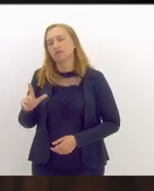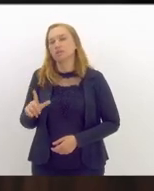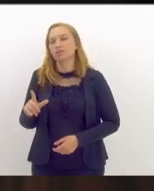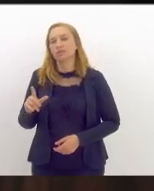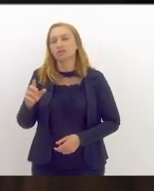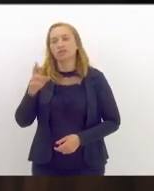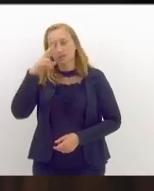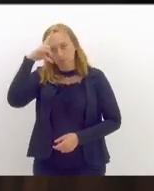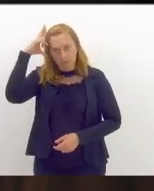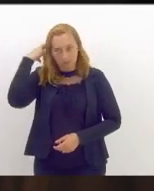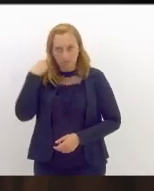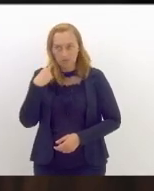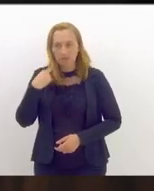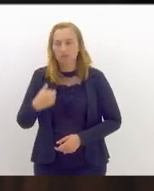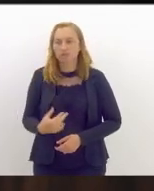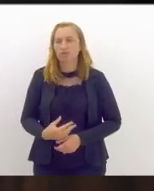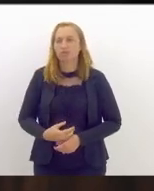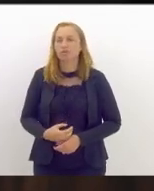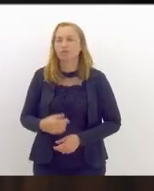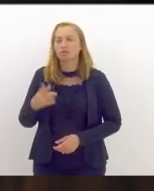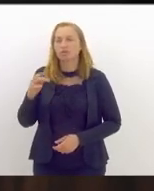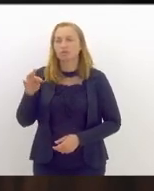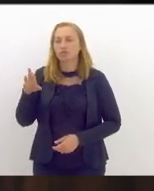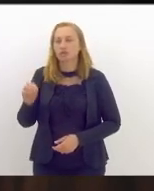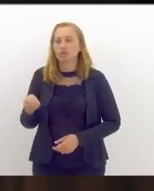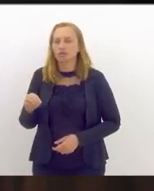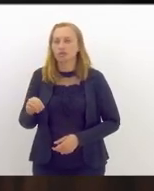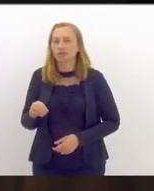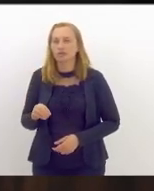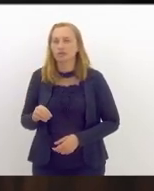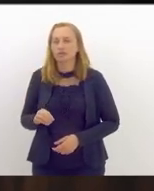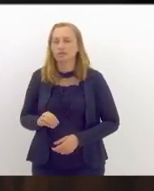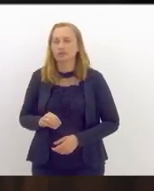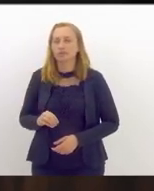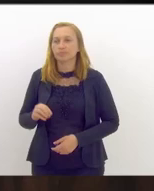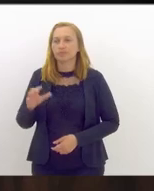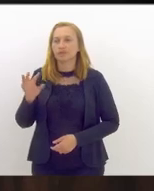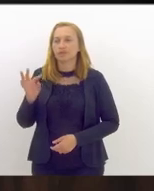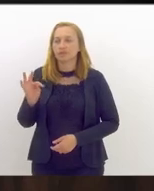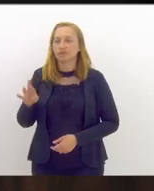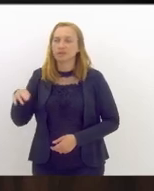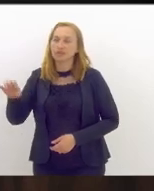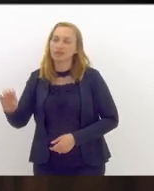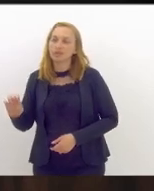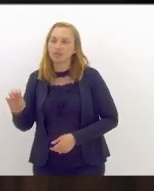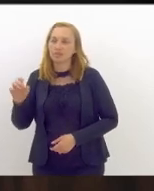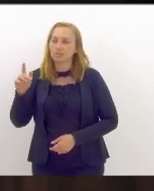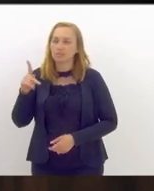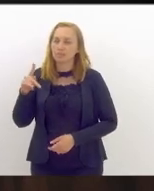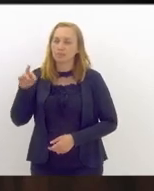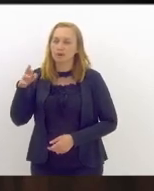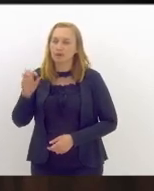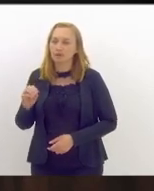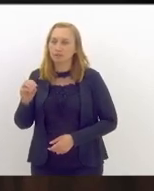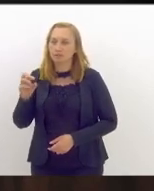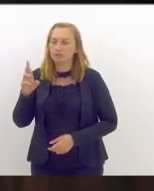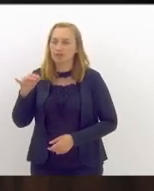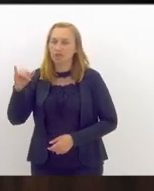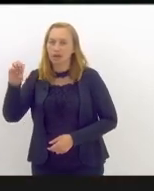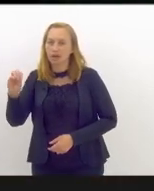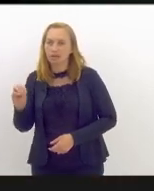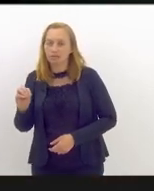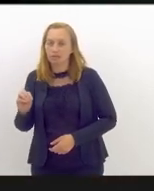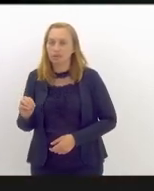Rosane Félix Gustavo Schmidt Franciane Pedro Ricardo Luiz